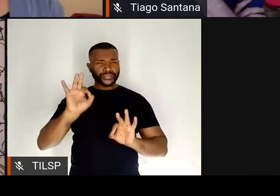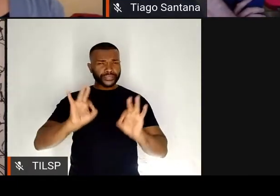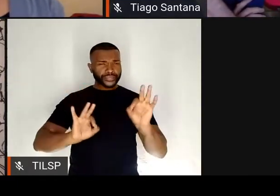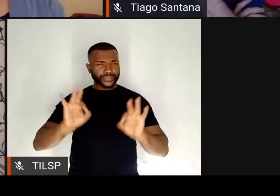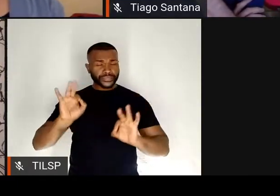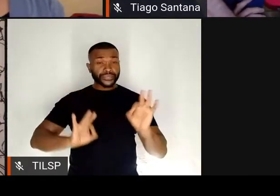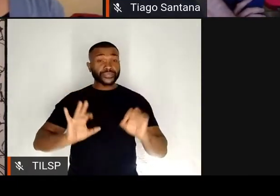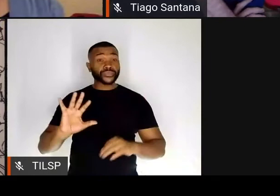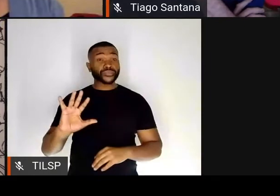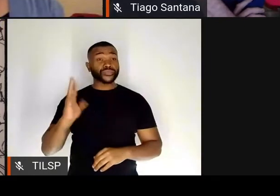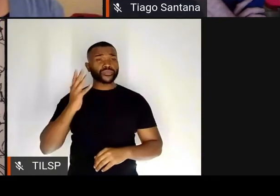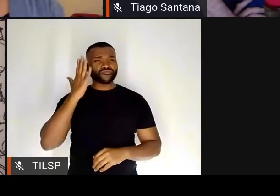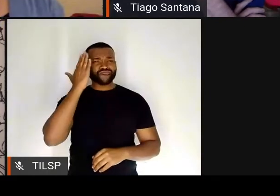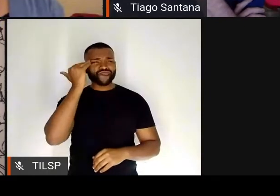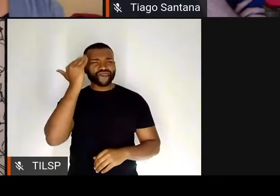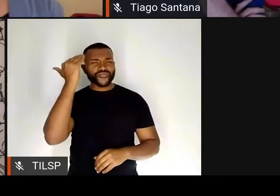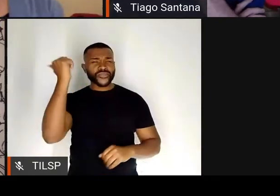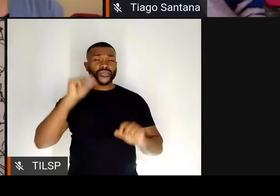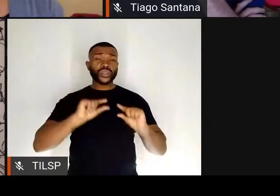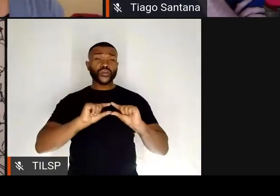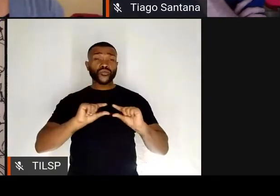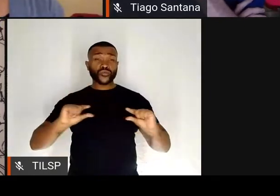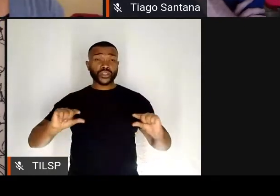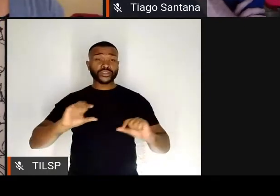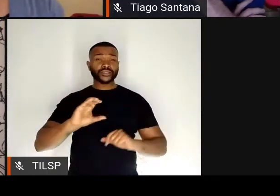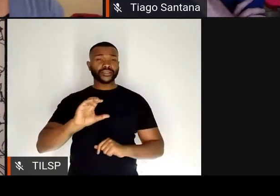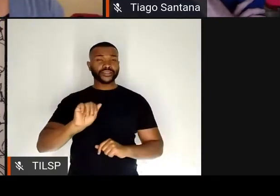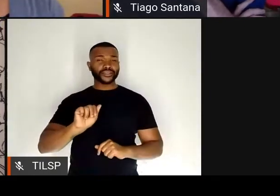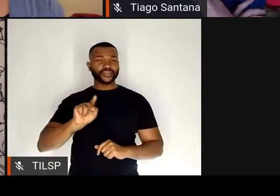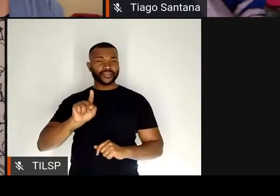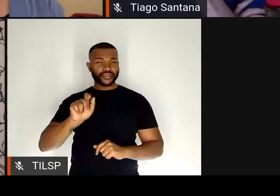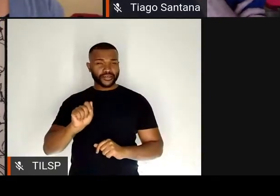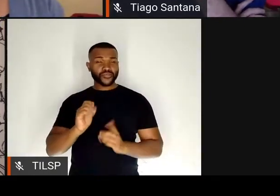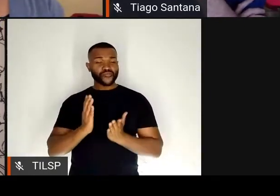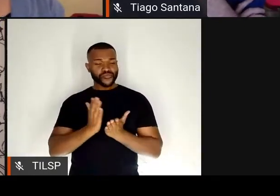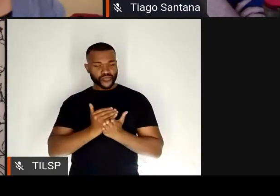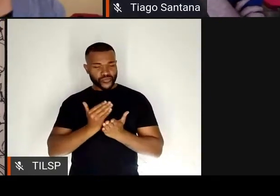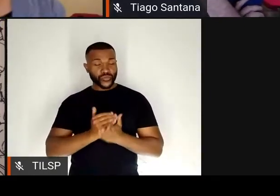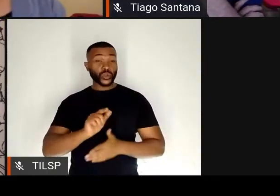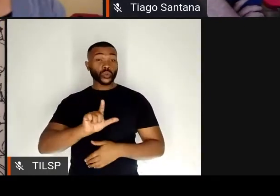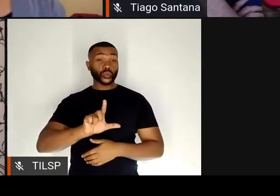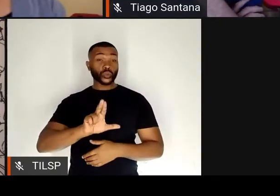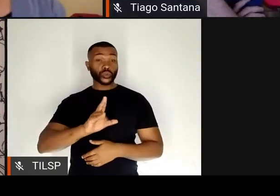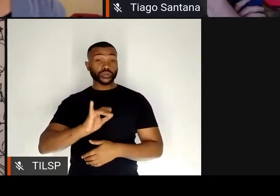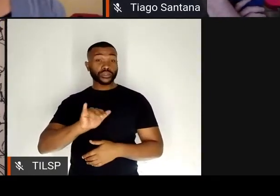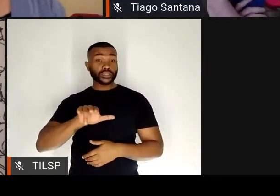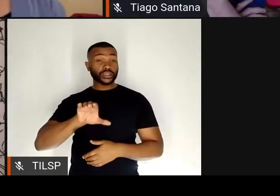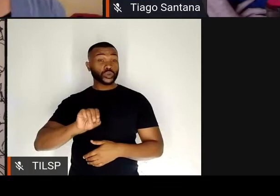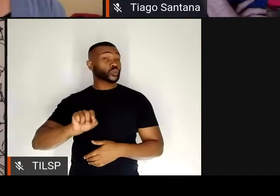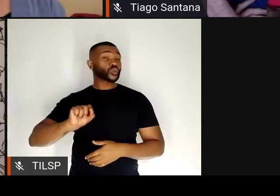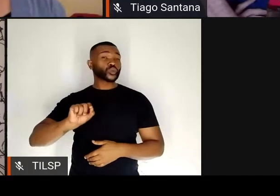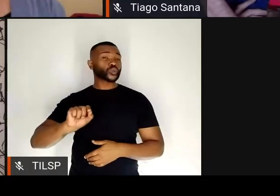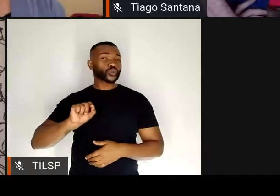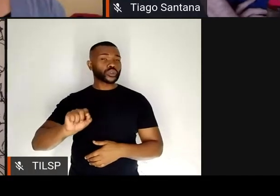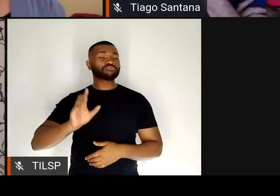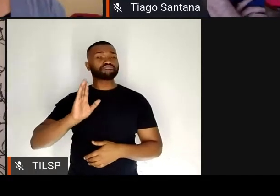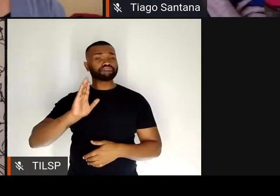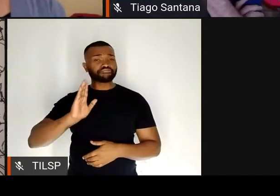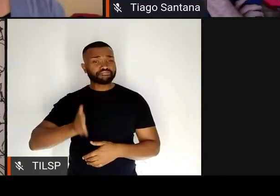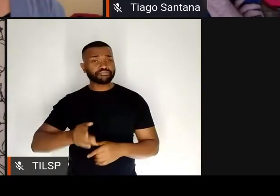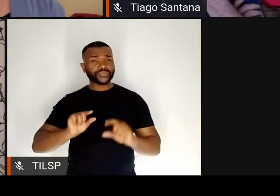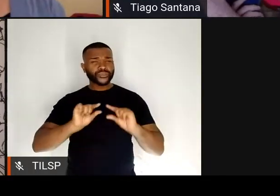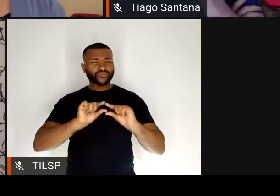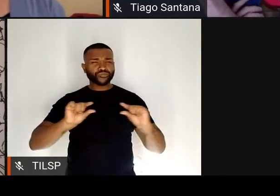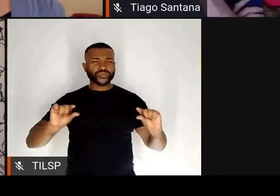na famosa frase do Capa, que o Burge coloca no livro do Luciano Carneiro também, que é aquela que, né, a frase super famosa,